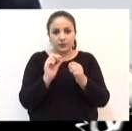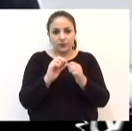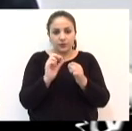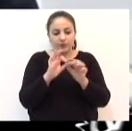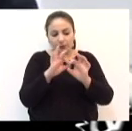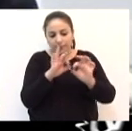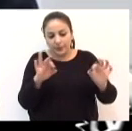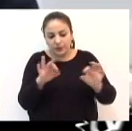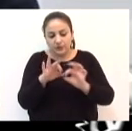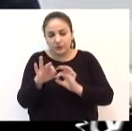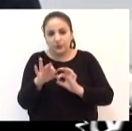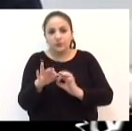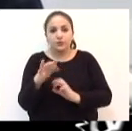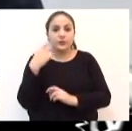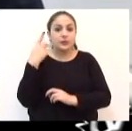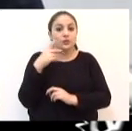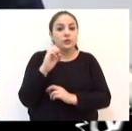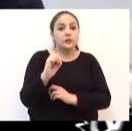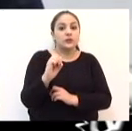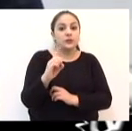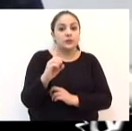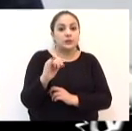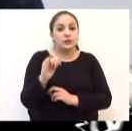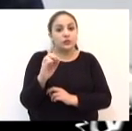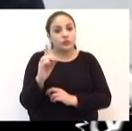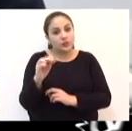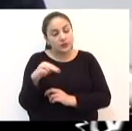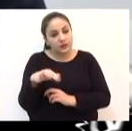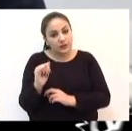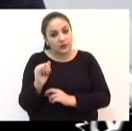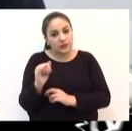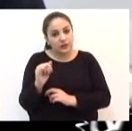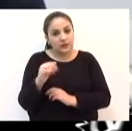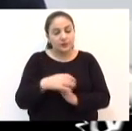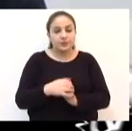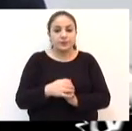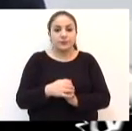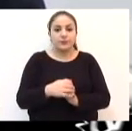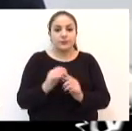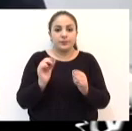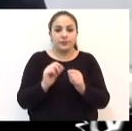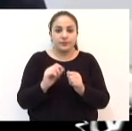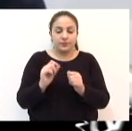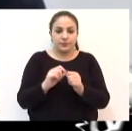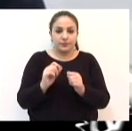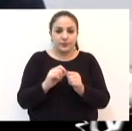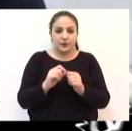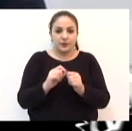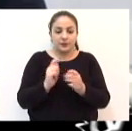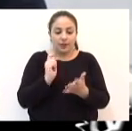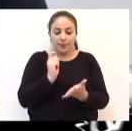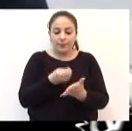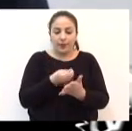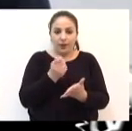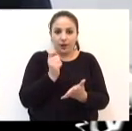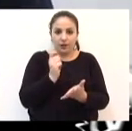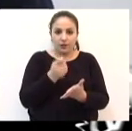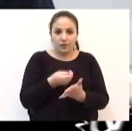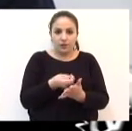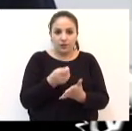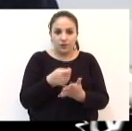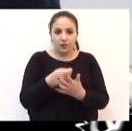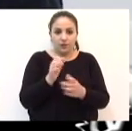medições, Sidney, Dr. Grando, e vai ser sendo pago uma